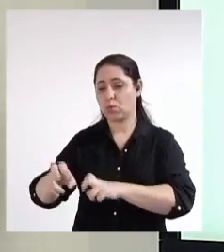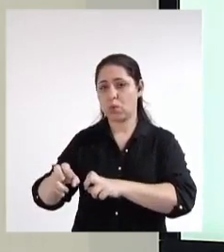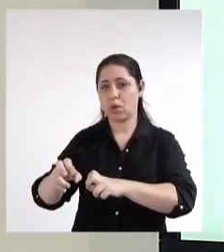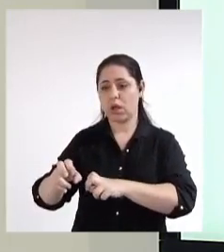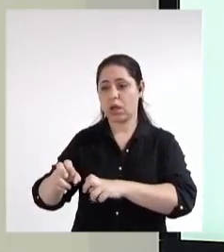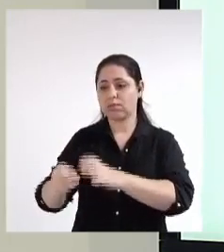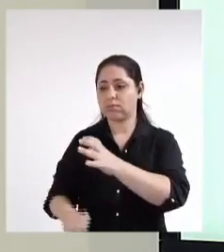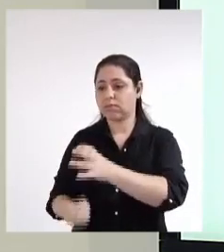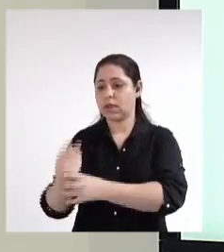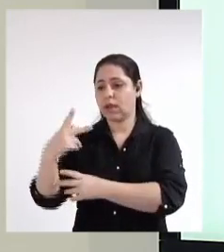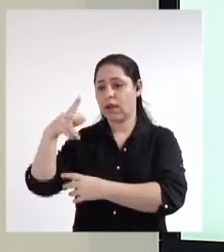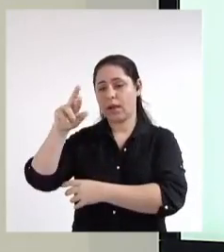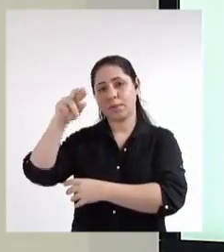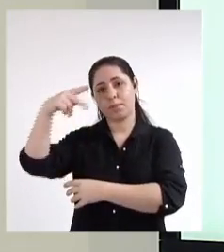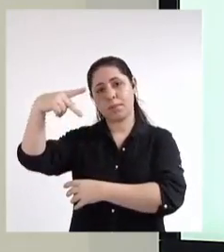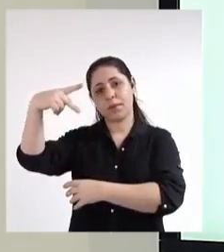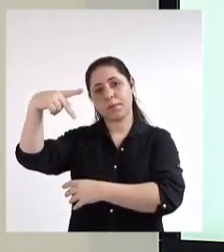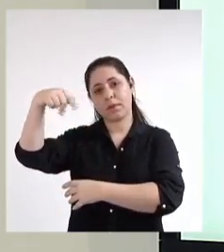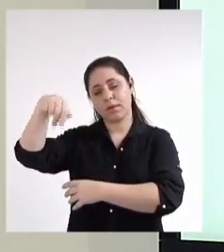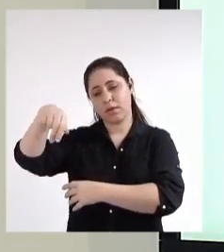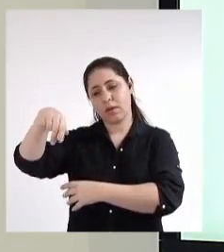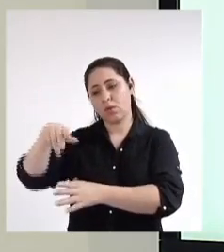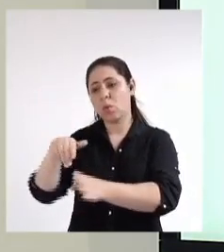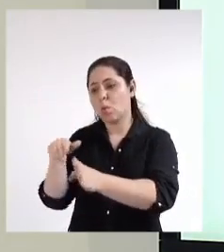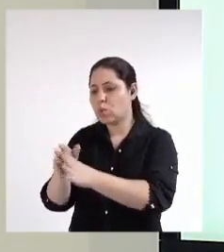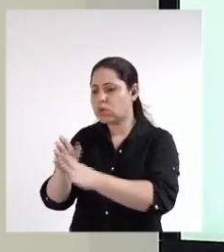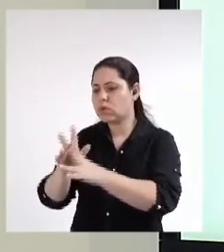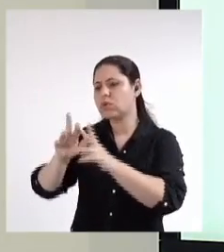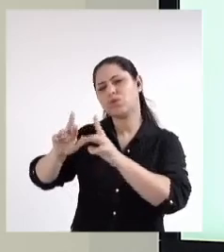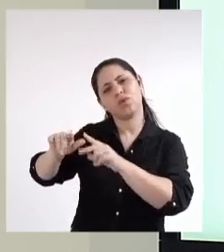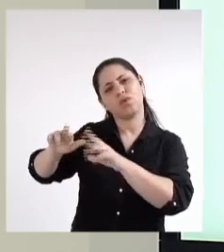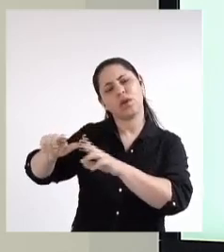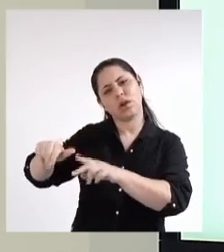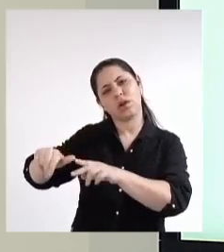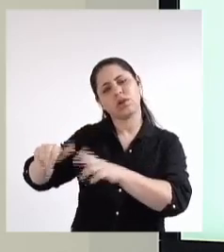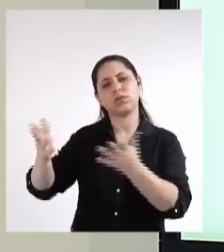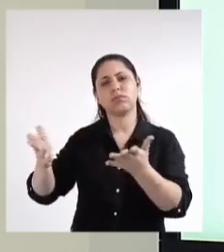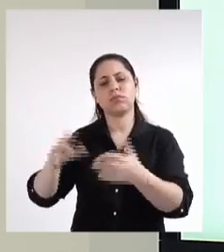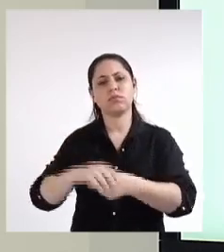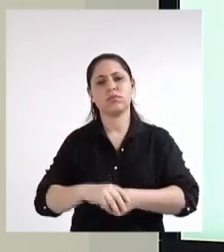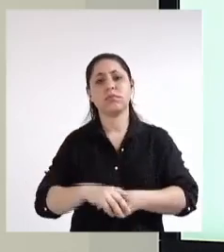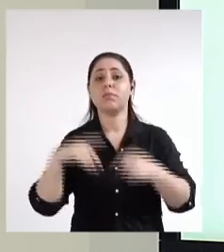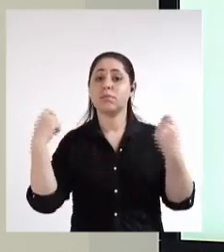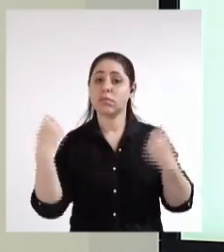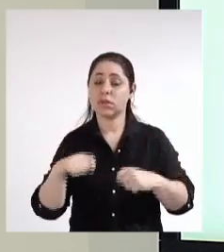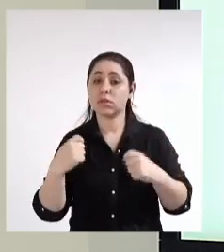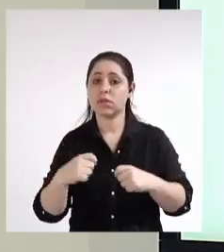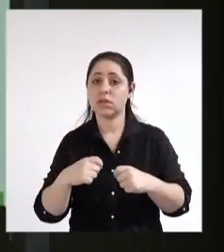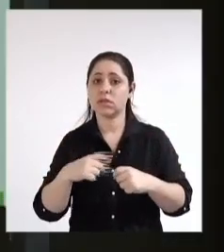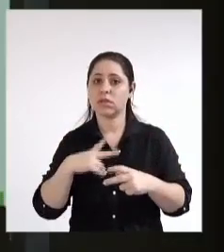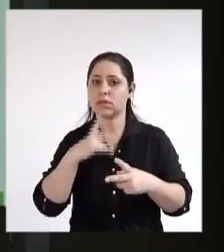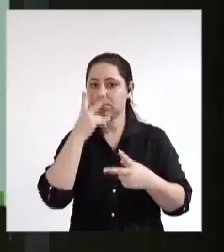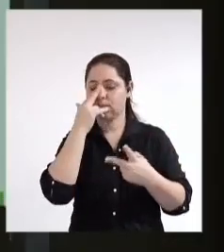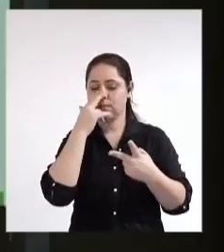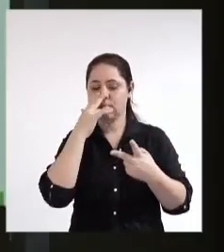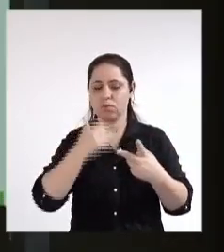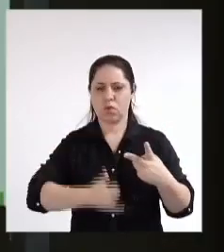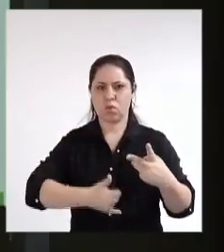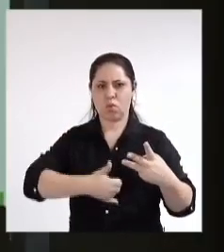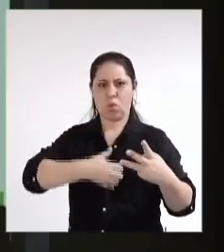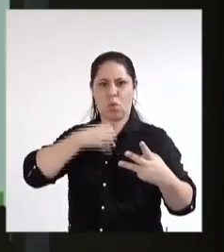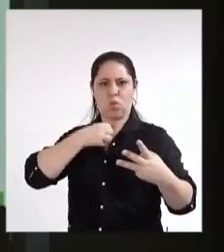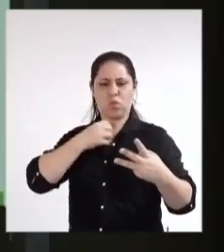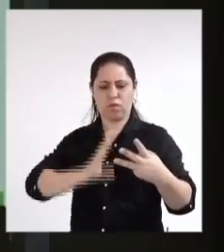rppn é orientar de uma maneira diferenciada precisamos ser ousados sim